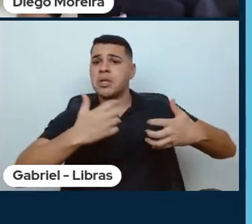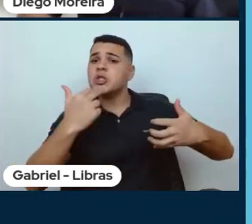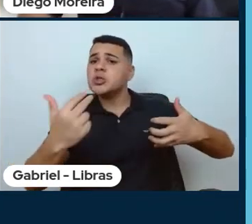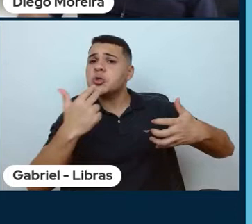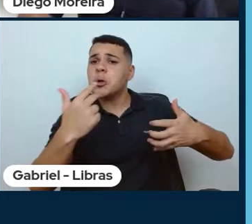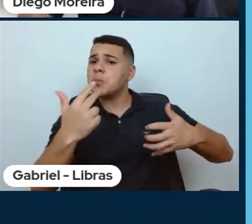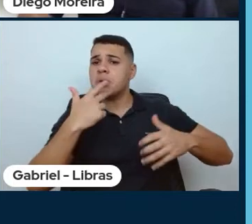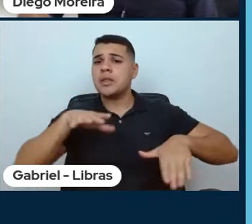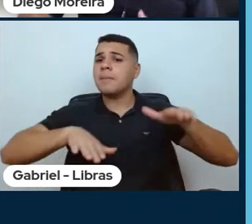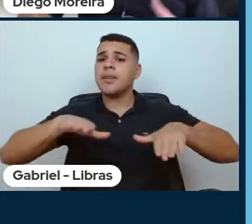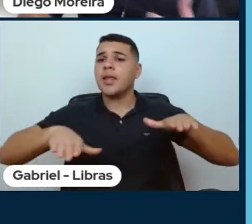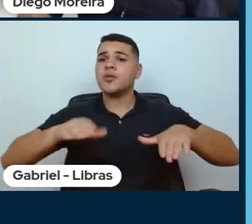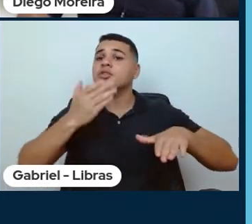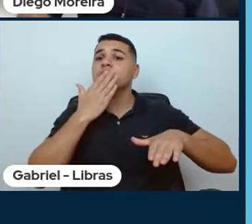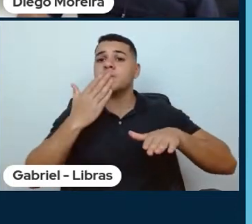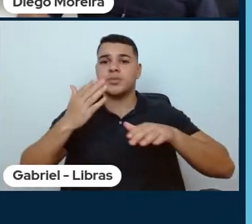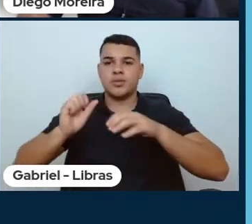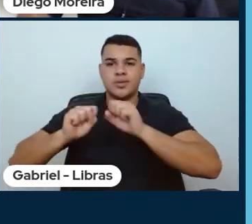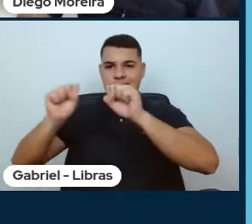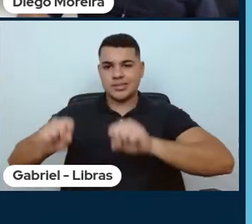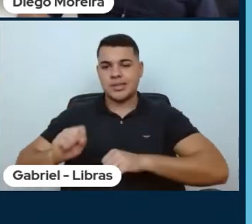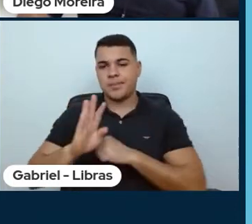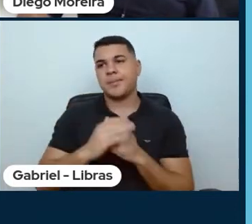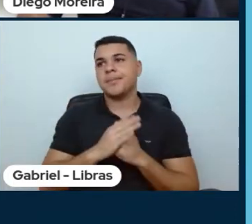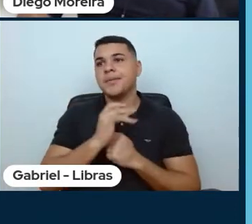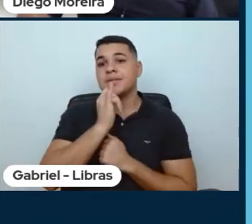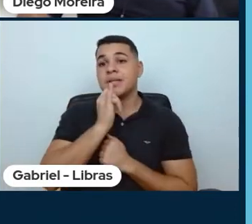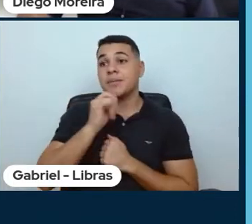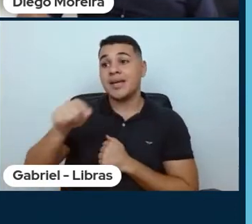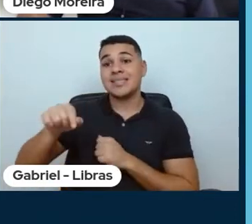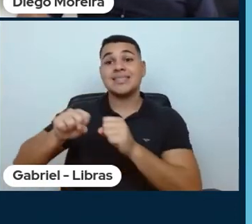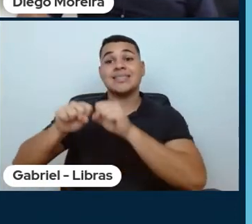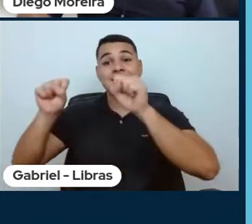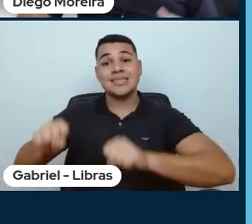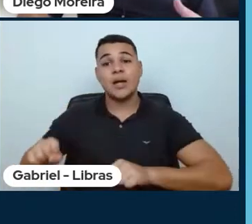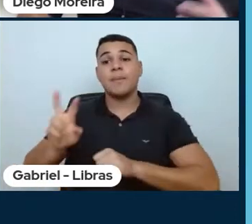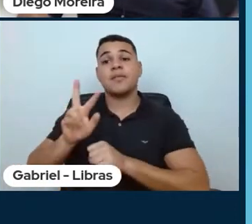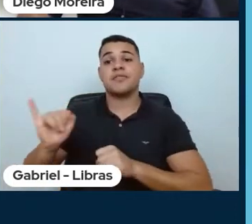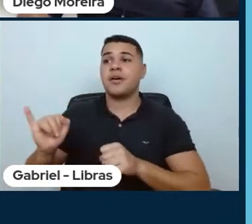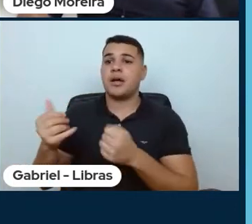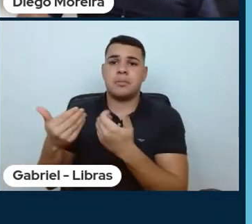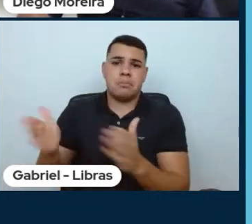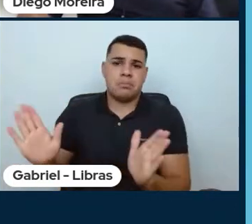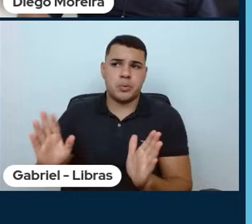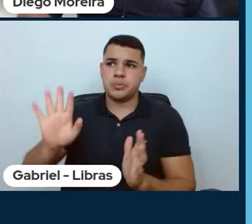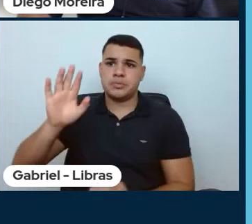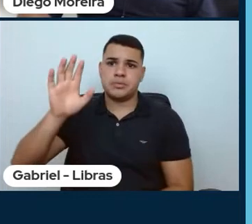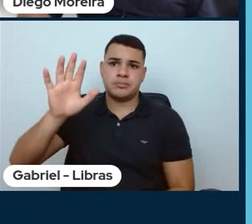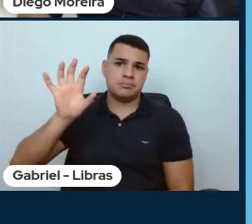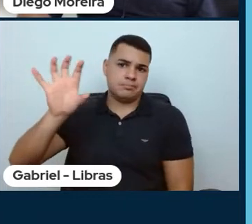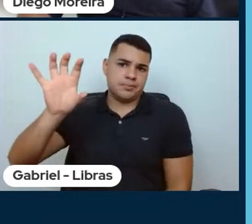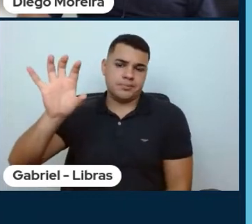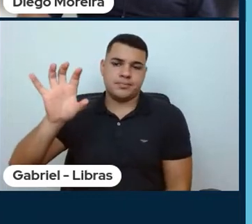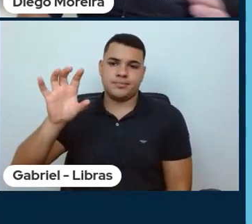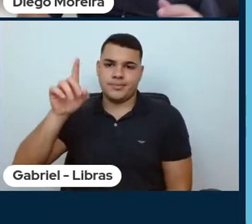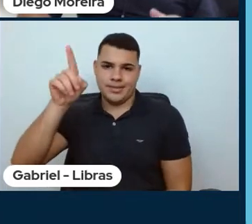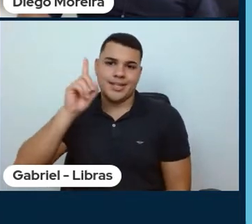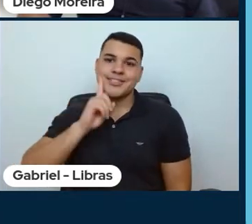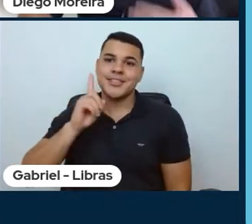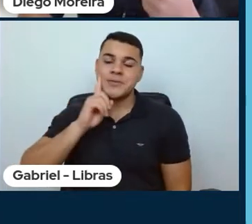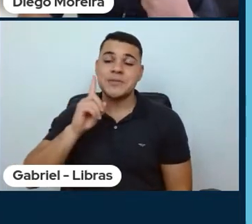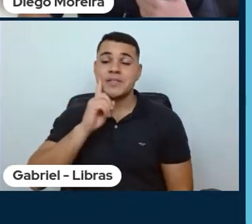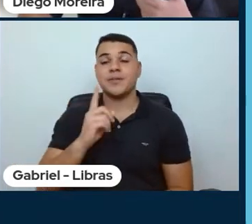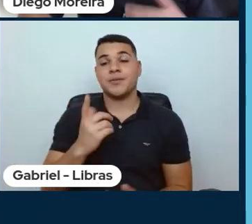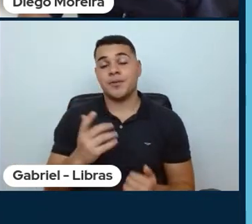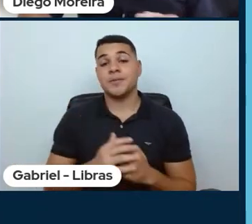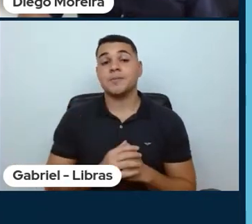um canal, e esse canal ele for disponibilizado para a língua inglesa, que é nesse exemplo, então com base nesse canal,